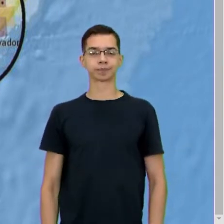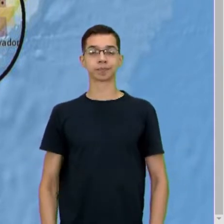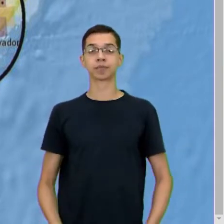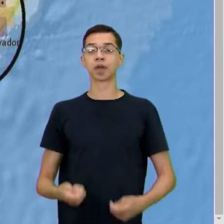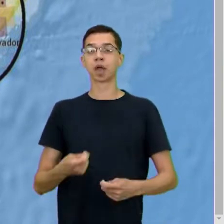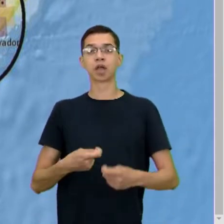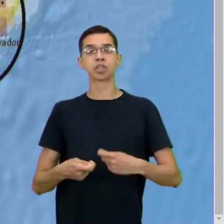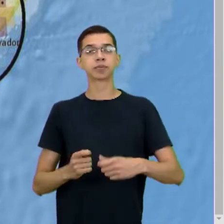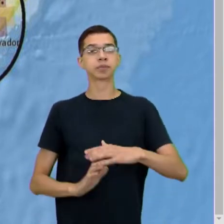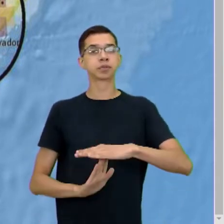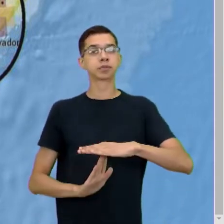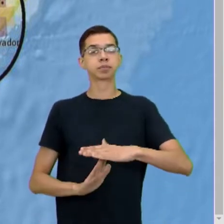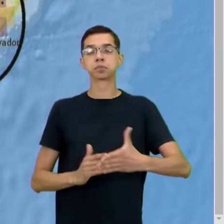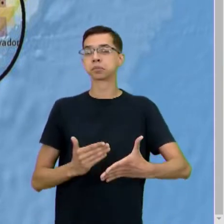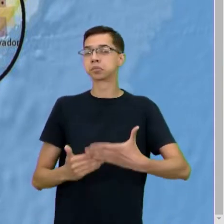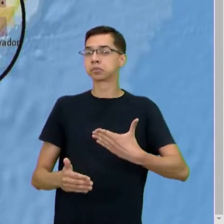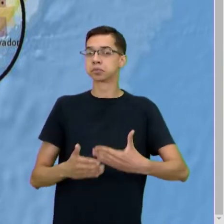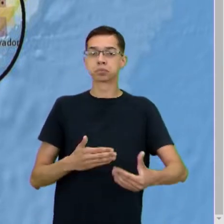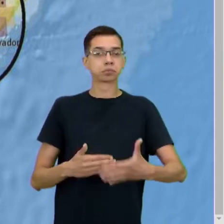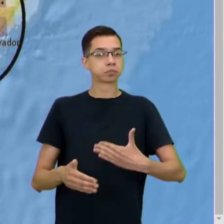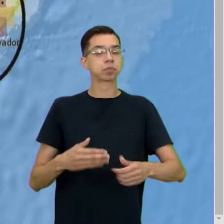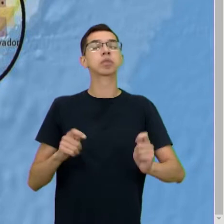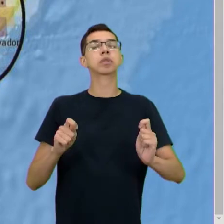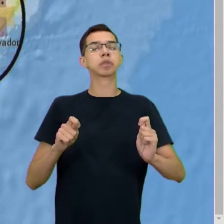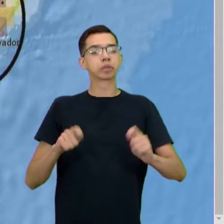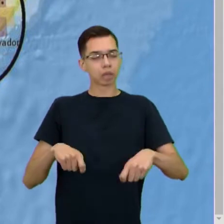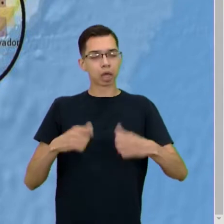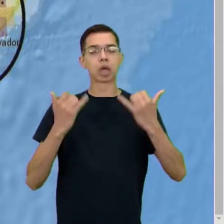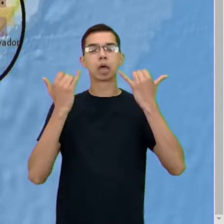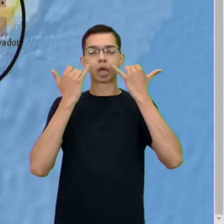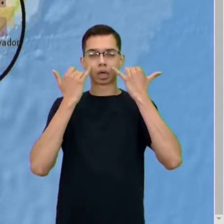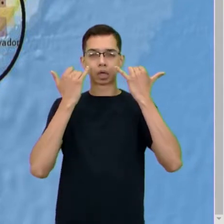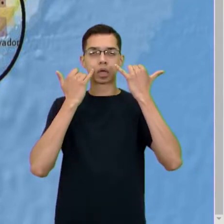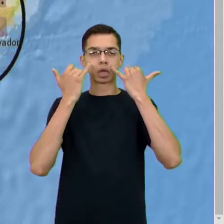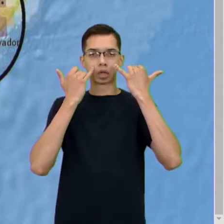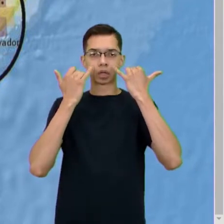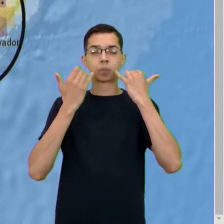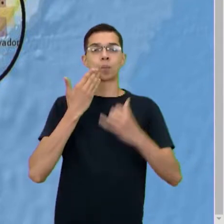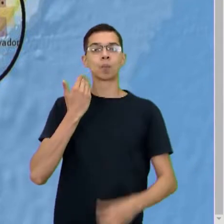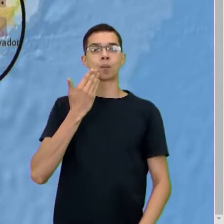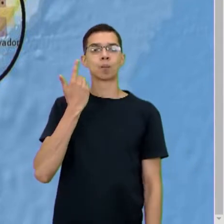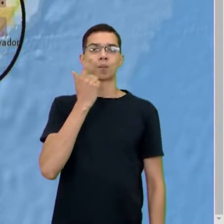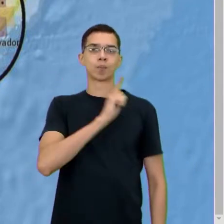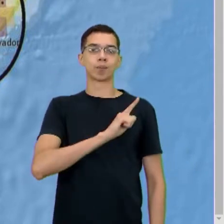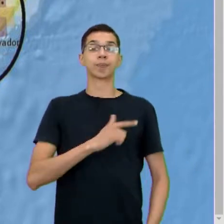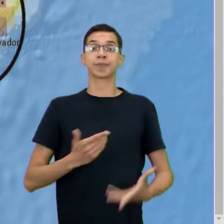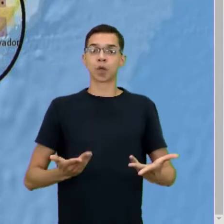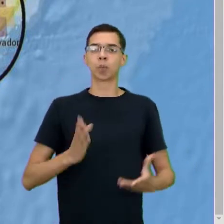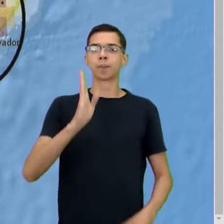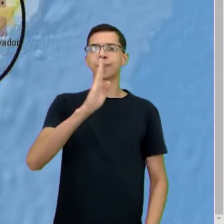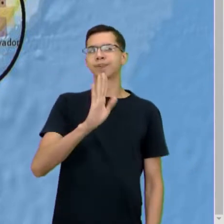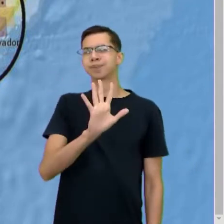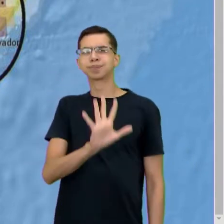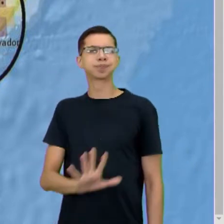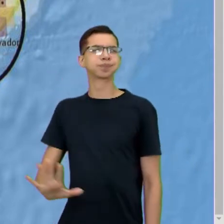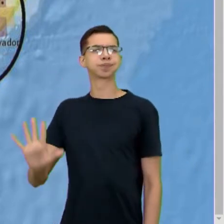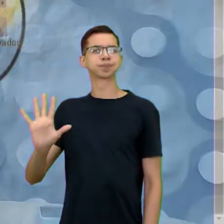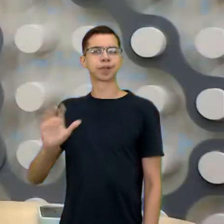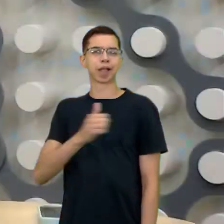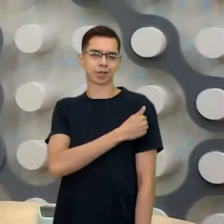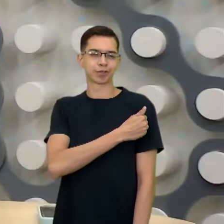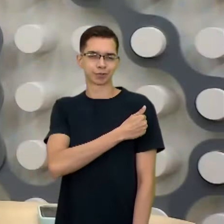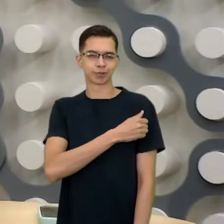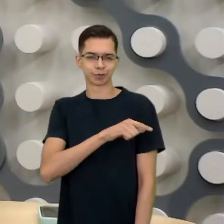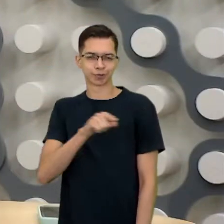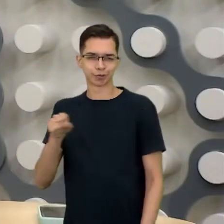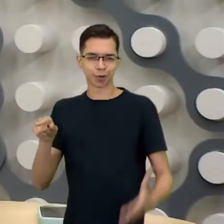administrativos. E é isso que o aluno entende. Está se pegando do Brasil todo, né? Então, todo o território brasileiro, não importa se